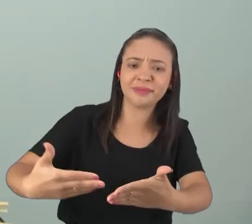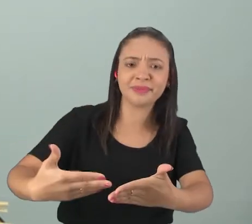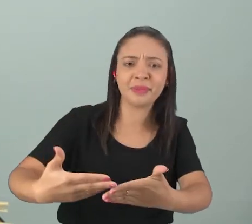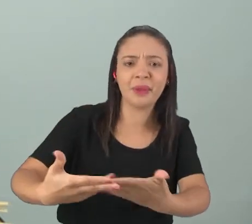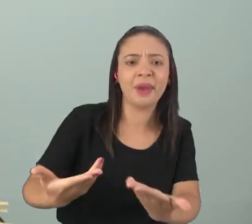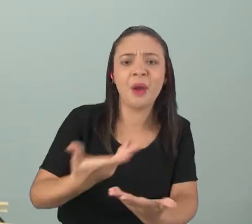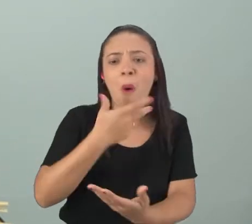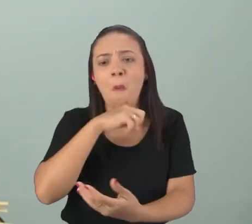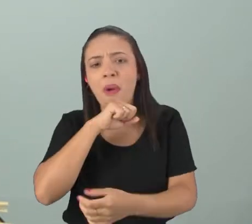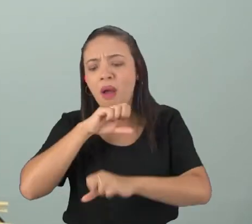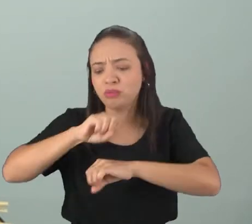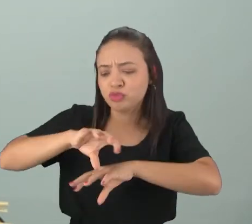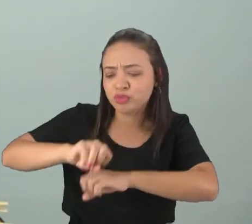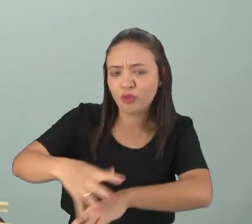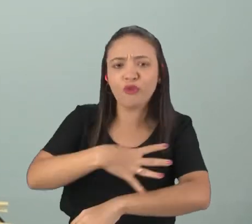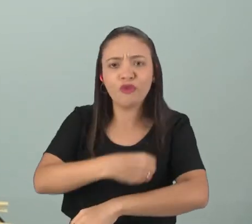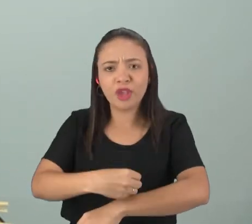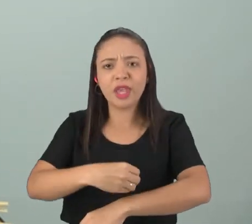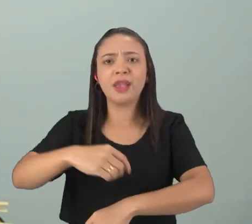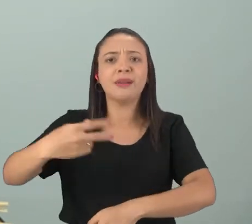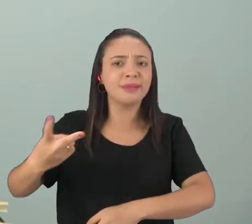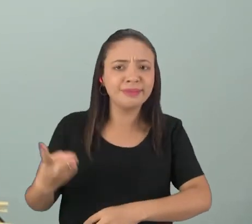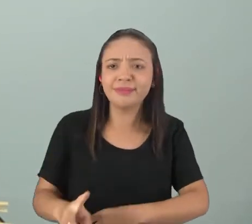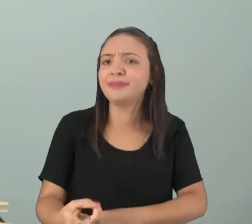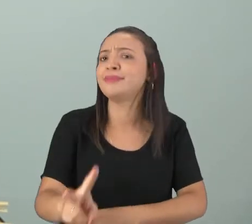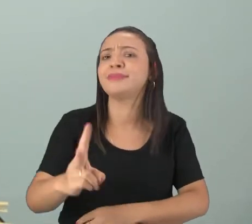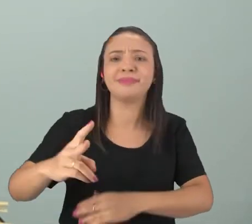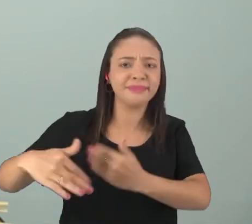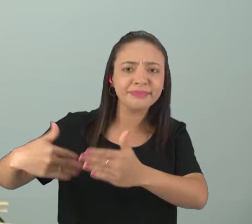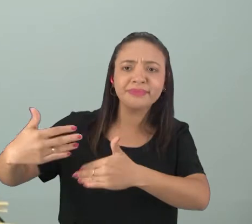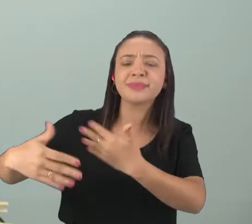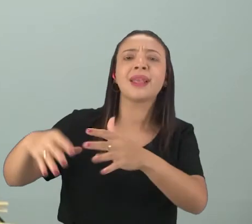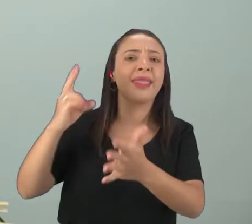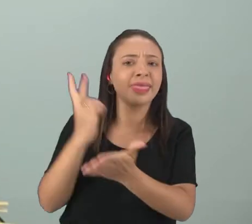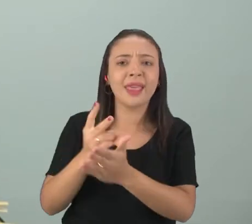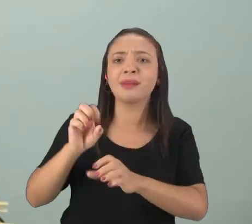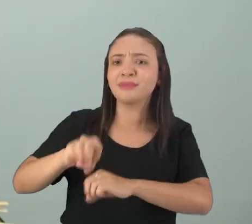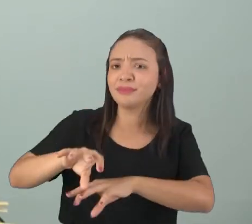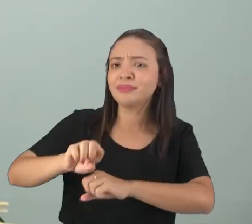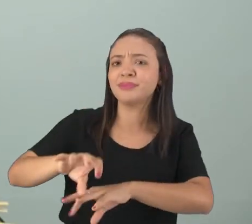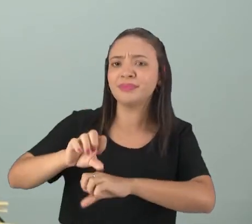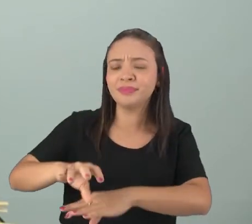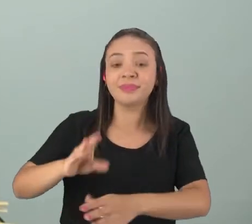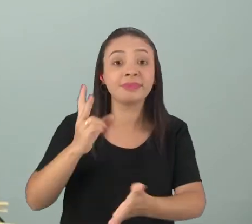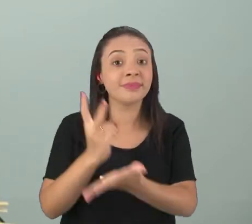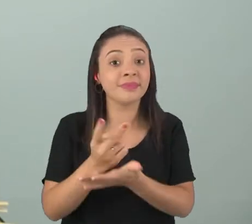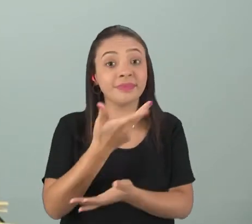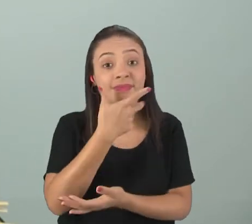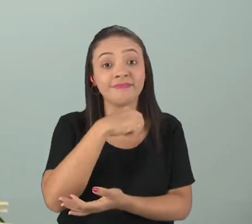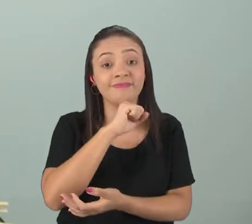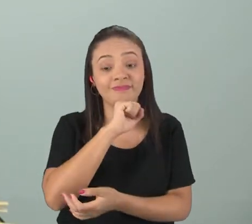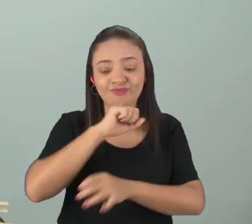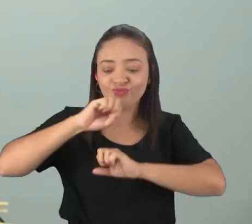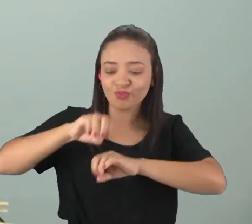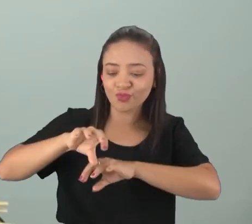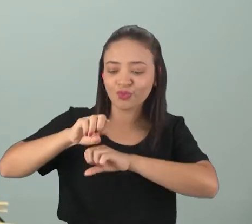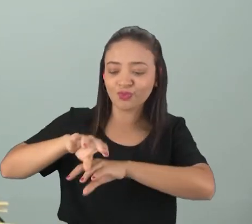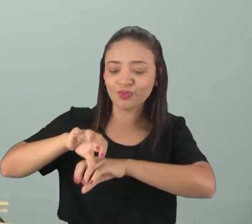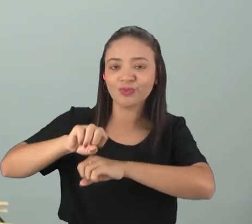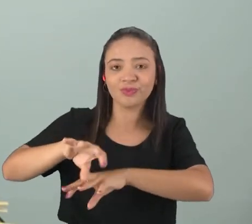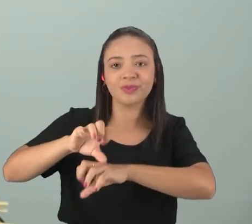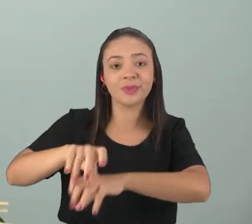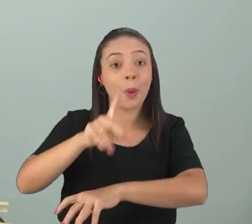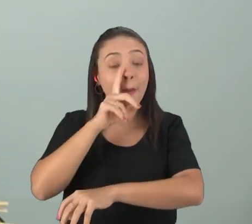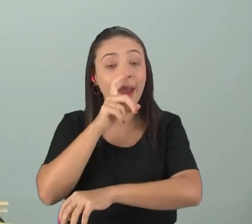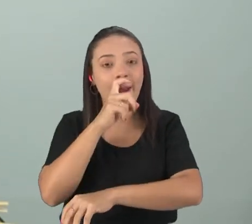pai, para outros filhos e assim sucessivamente, né? Sempre os pais iam contando de geração em